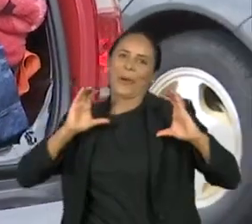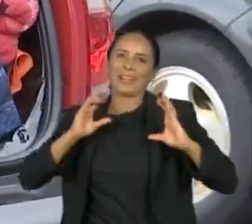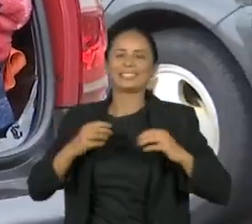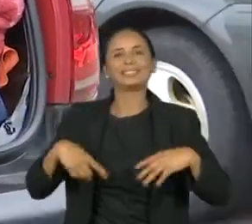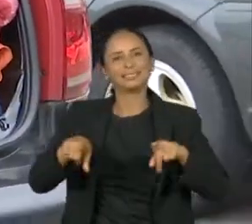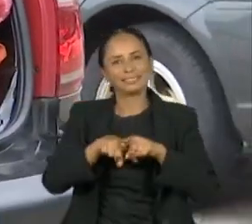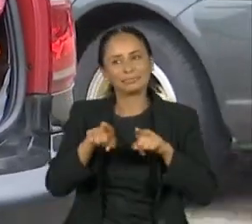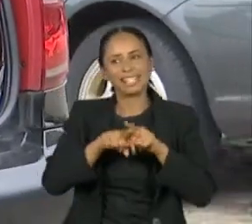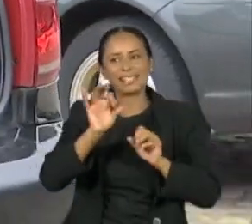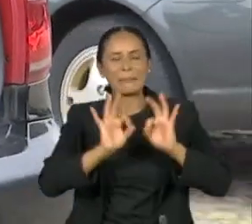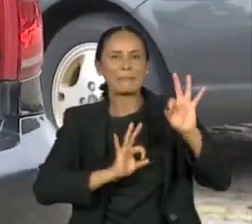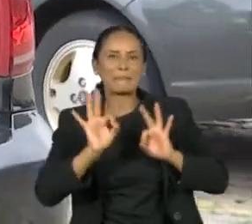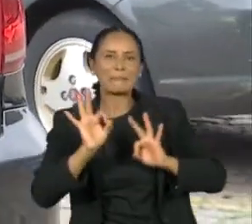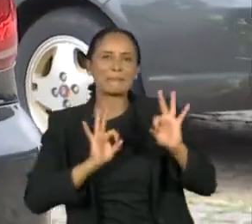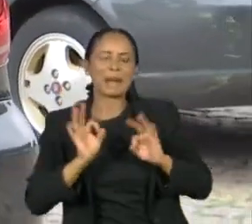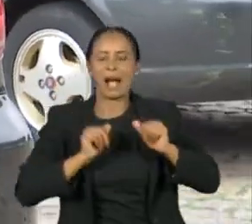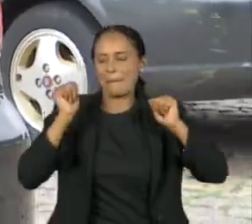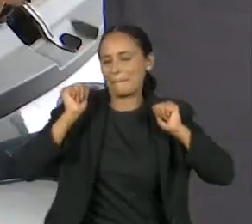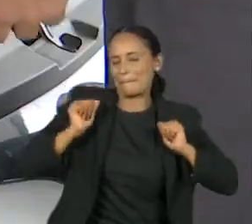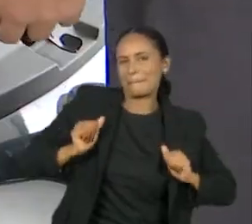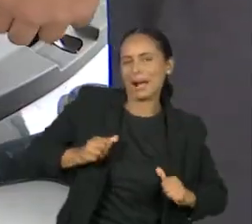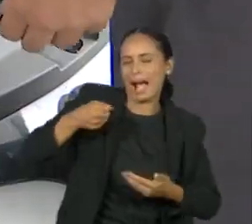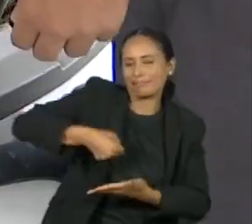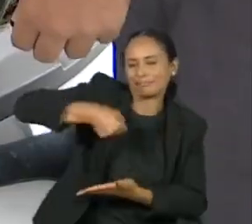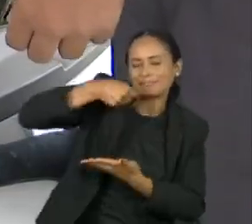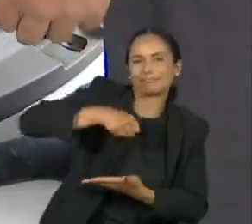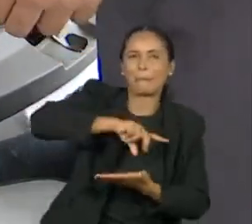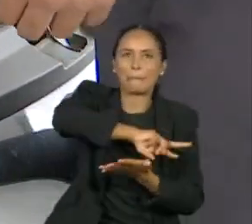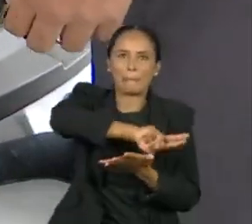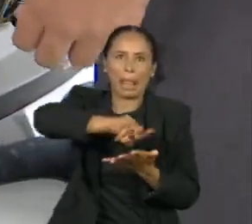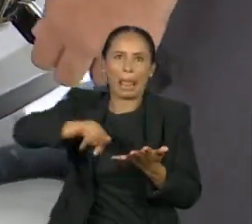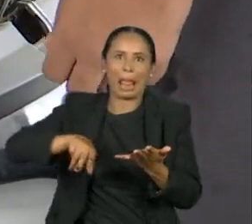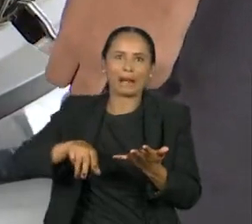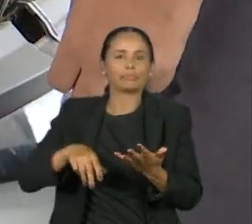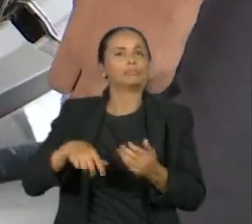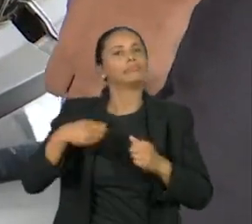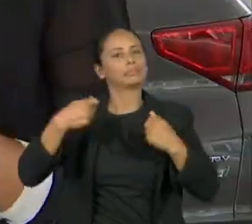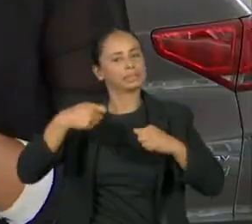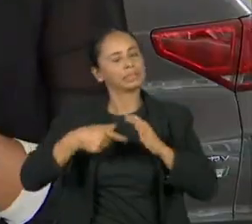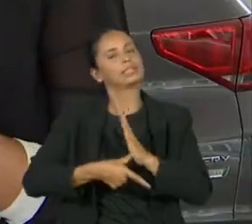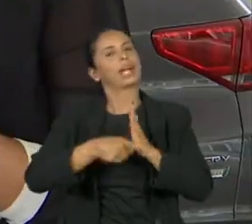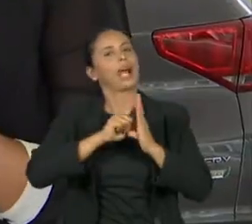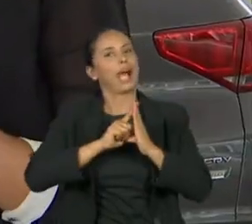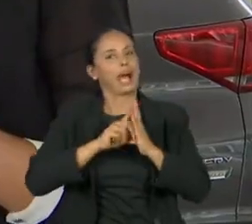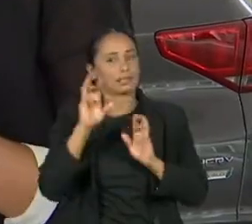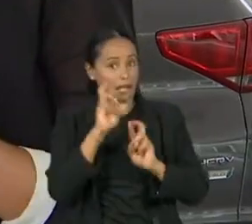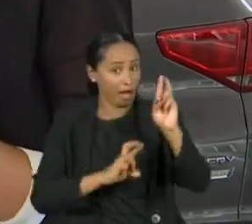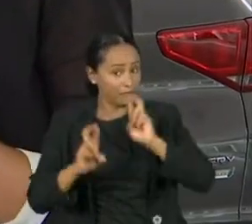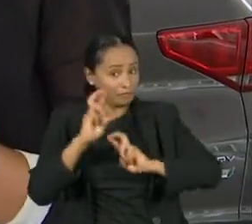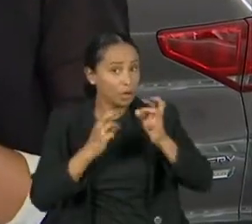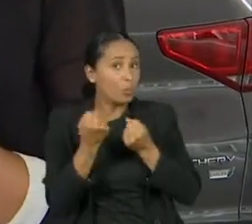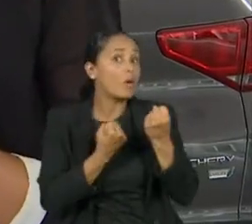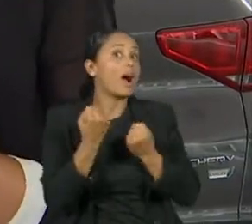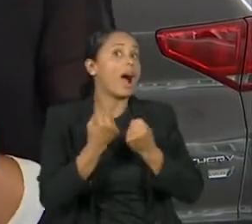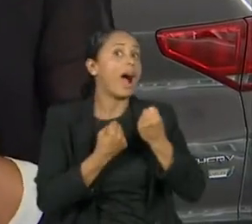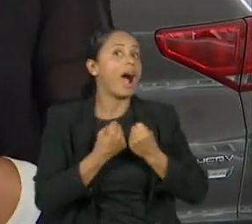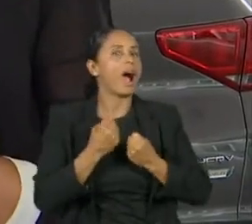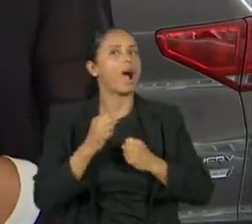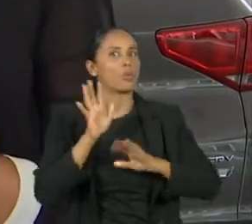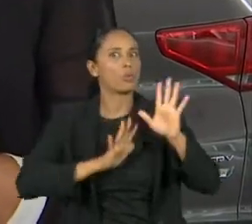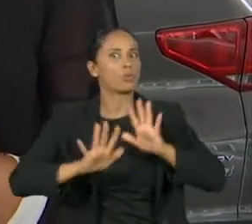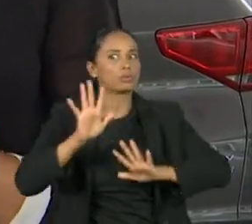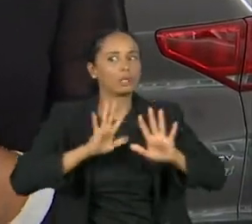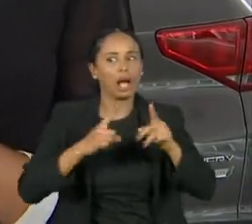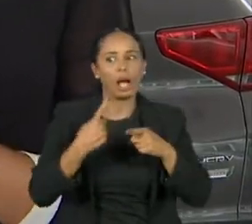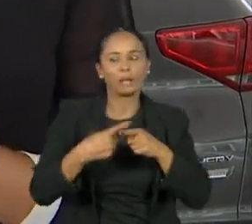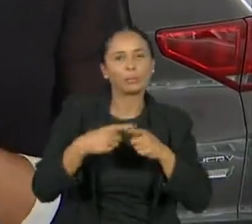esse quebra-cabeça de malas e sacolas se a moldura não estiver em ordem. Um cuidado para não passar apuros na viagem de